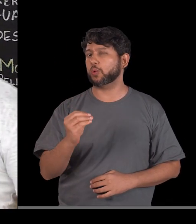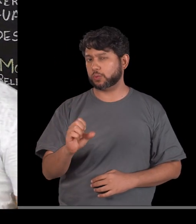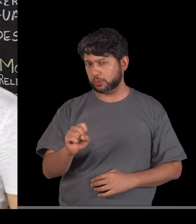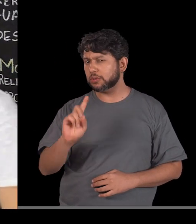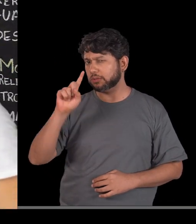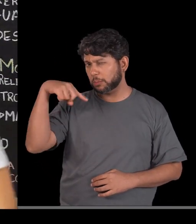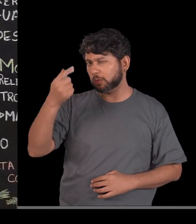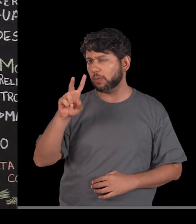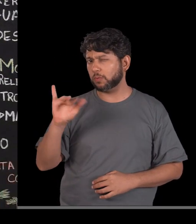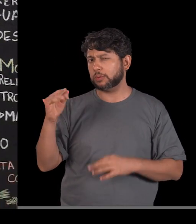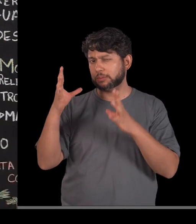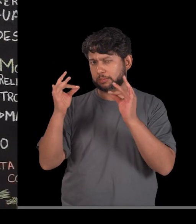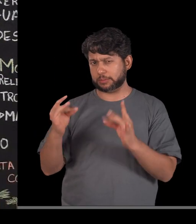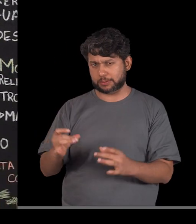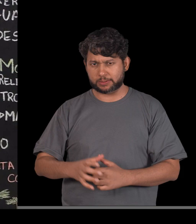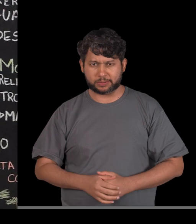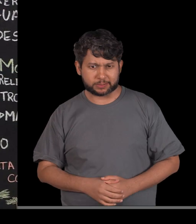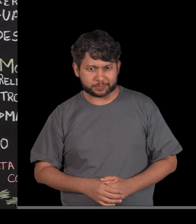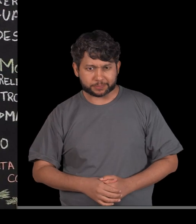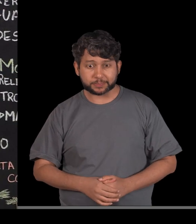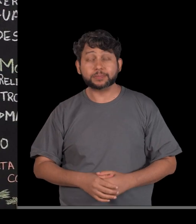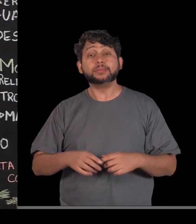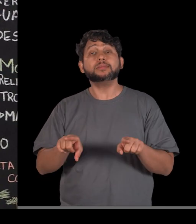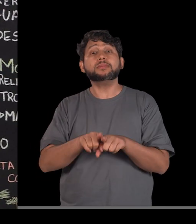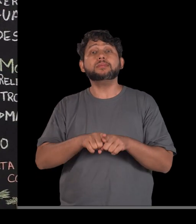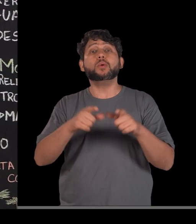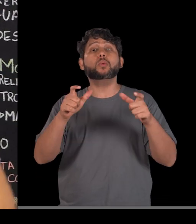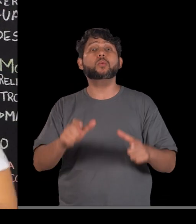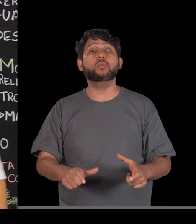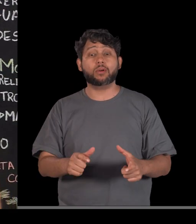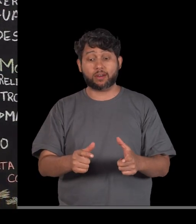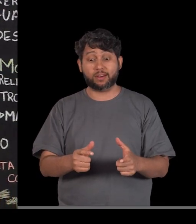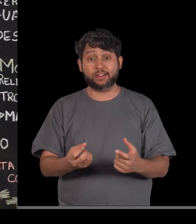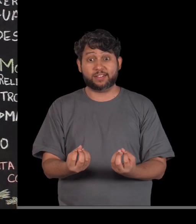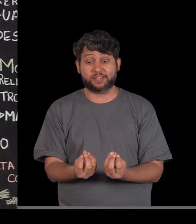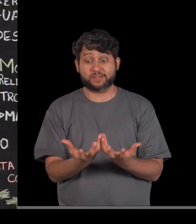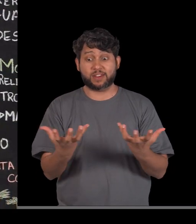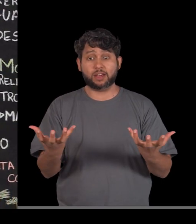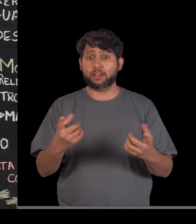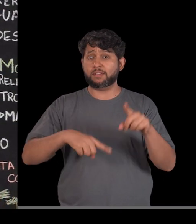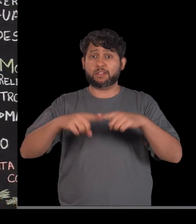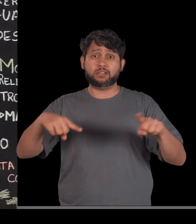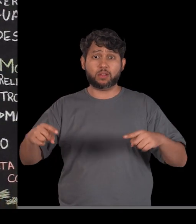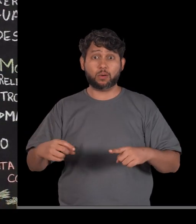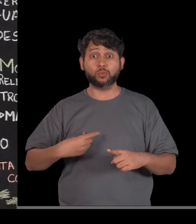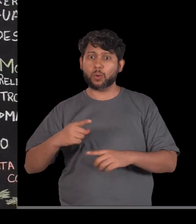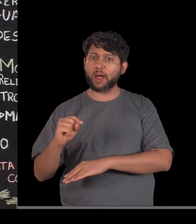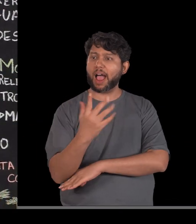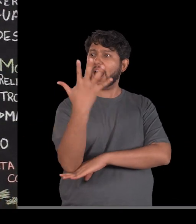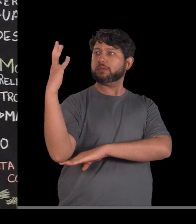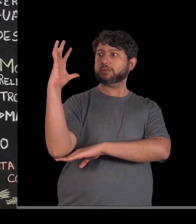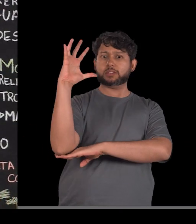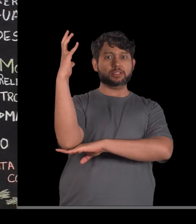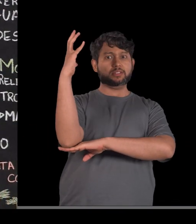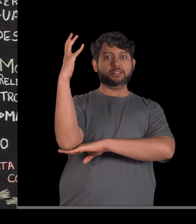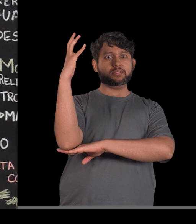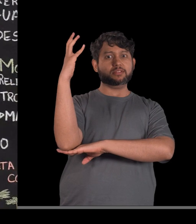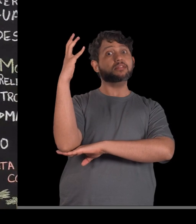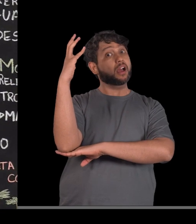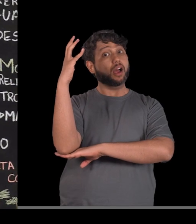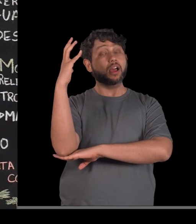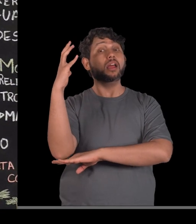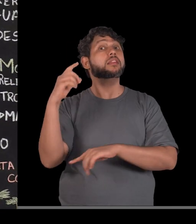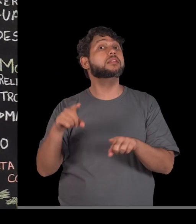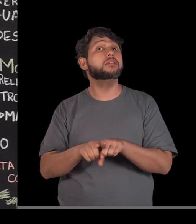relevo, ok? Então, além disso, a vegetação lá também é variada. Eu tenho árvores, vegetação